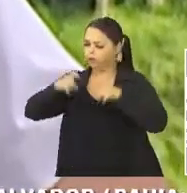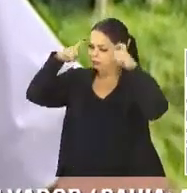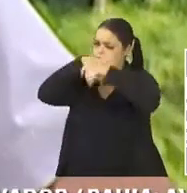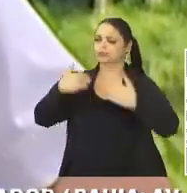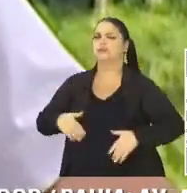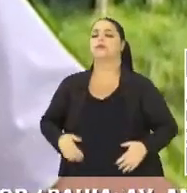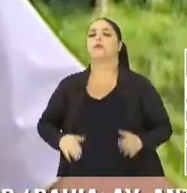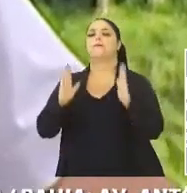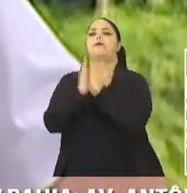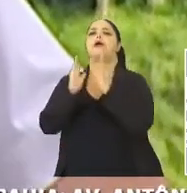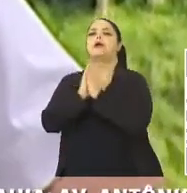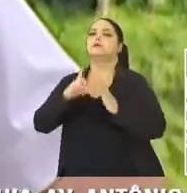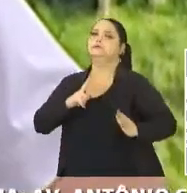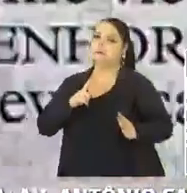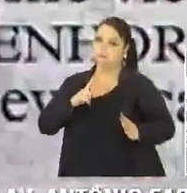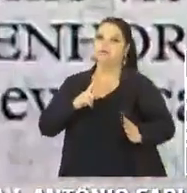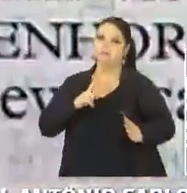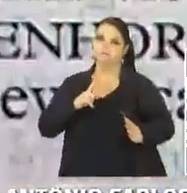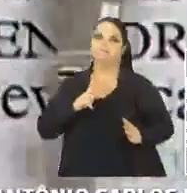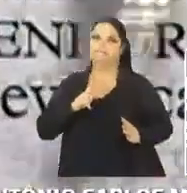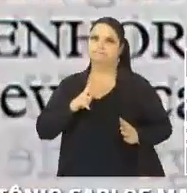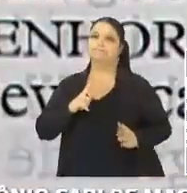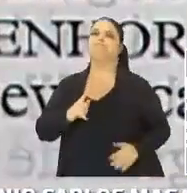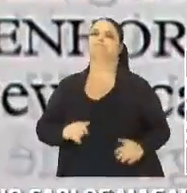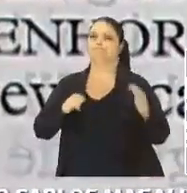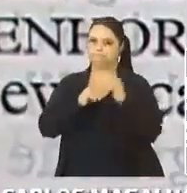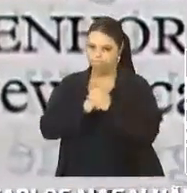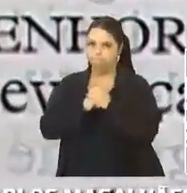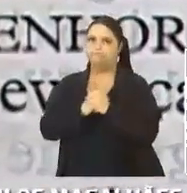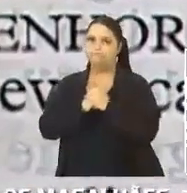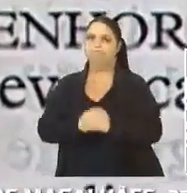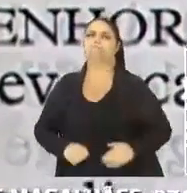Mas a oração tem que ser feita. Amém?